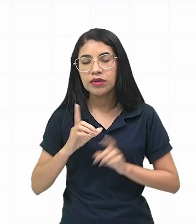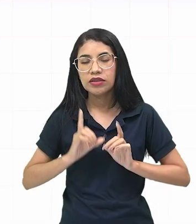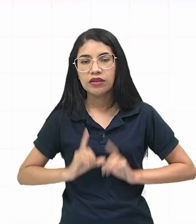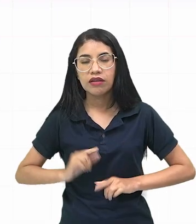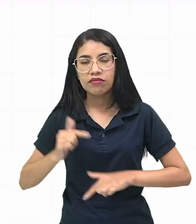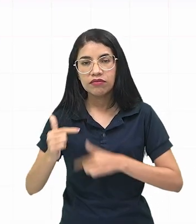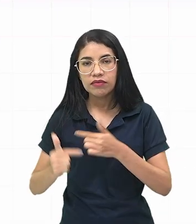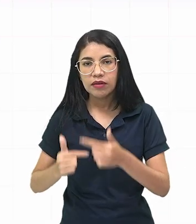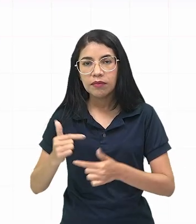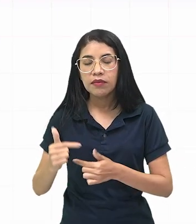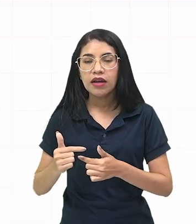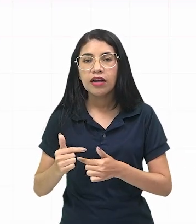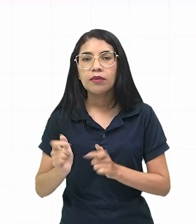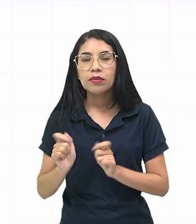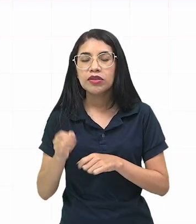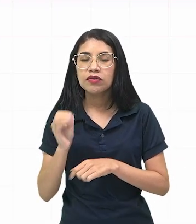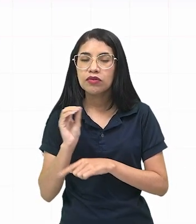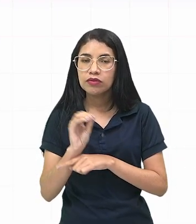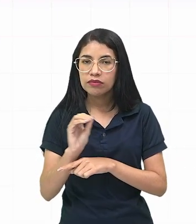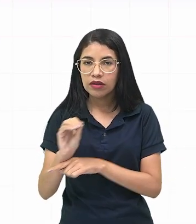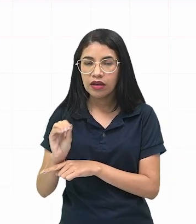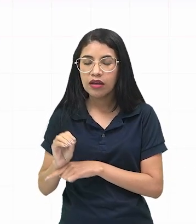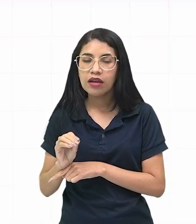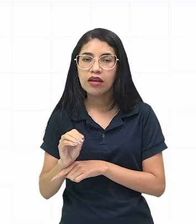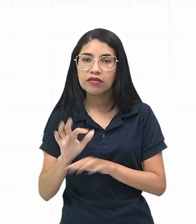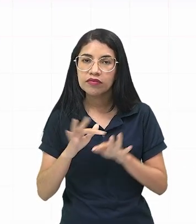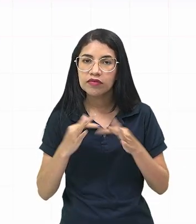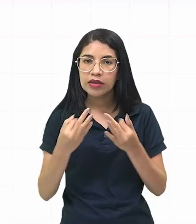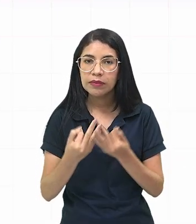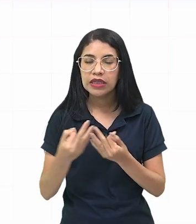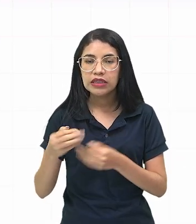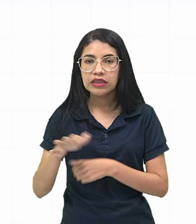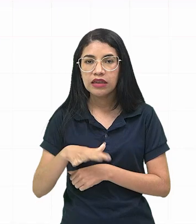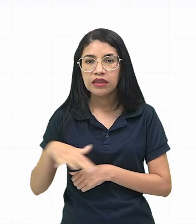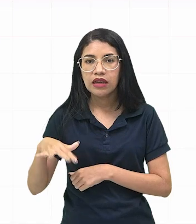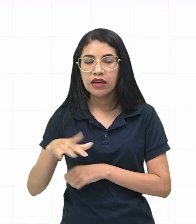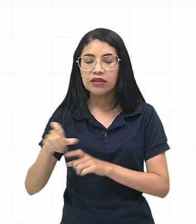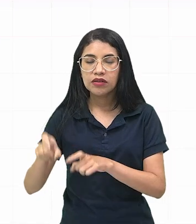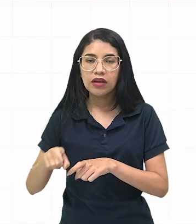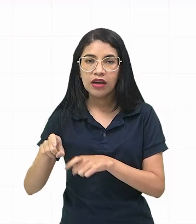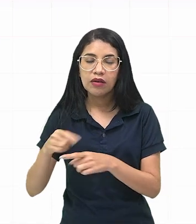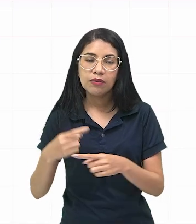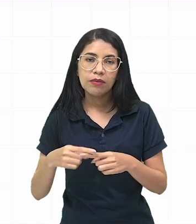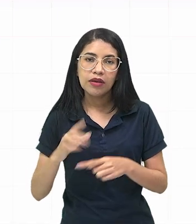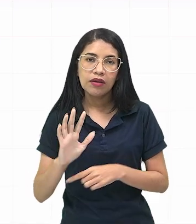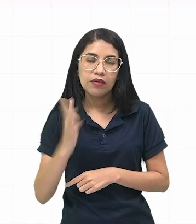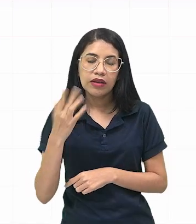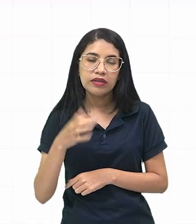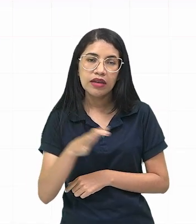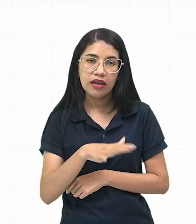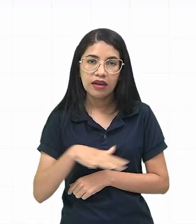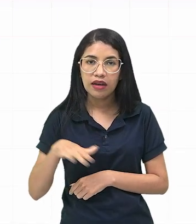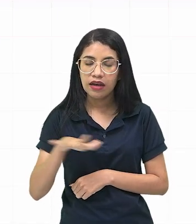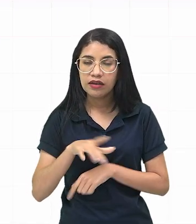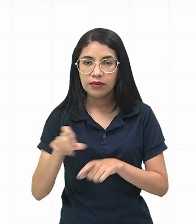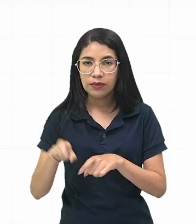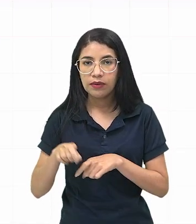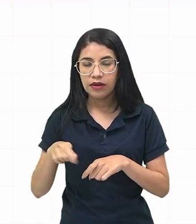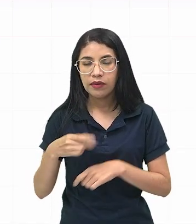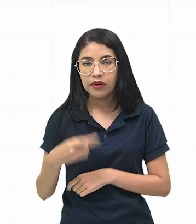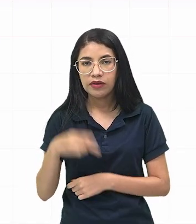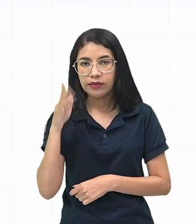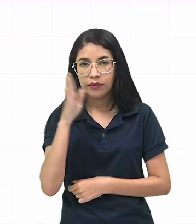dignas de trabalho, de subsistência para as famílias rurais. Por que isso acontece, gente? Porque o meio rural brasileiro,